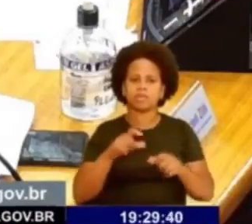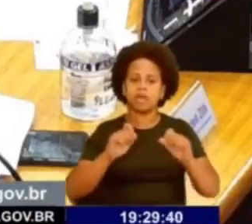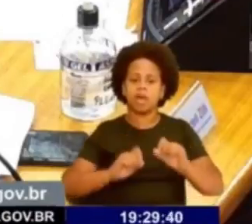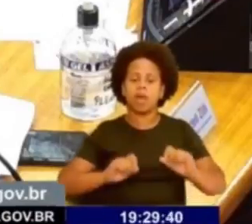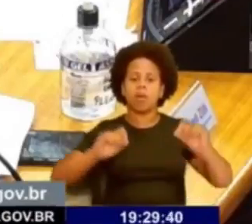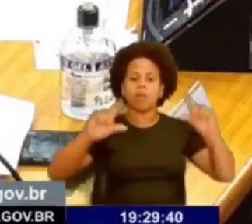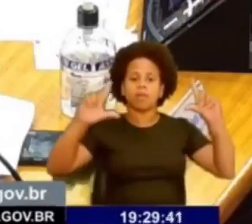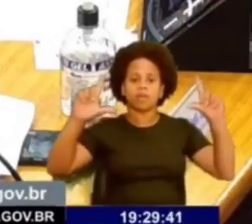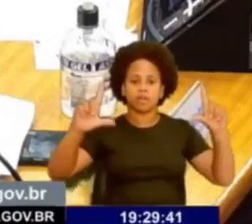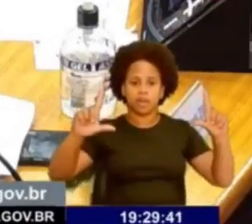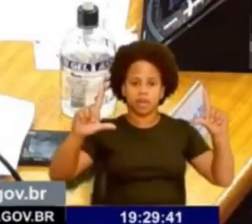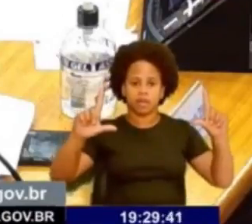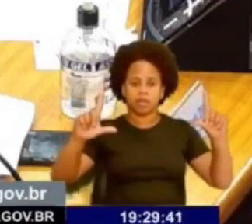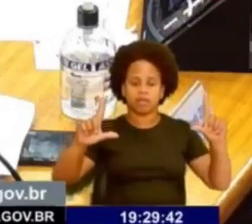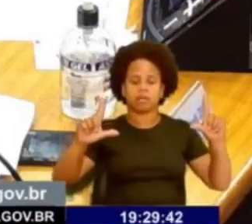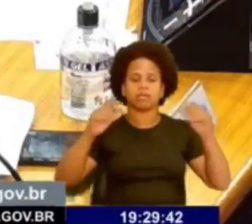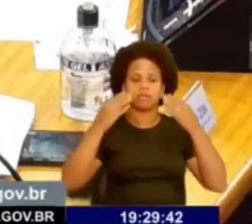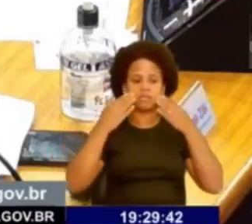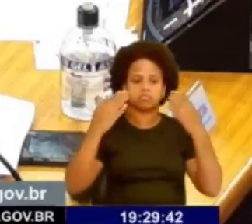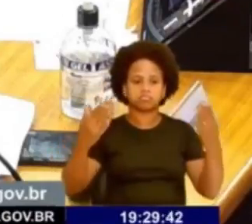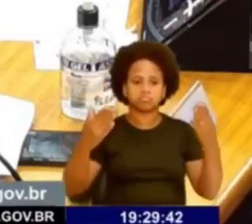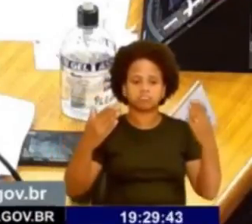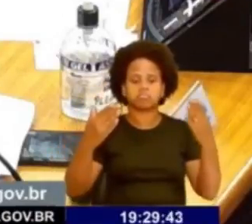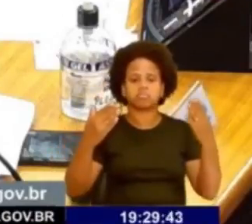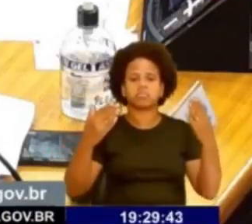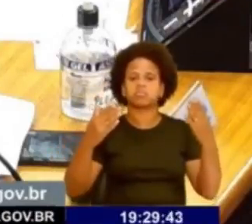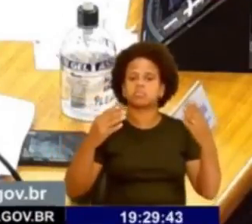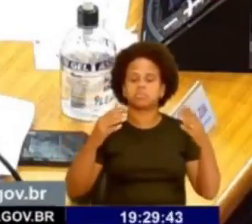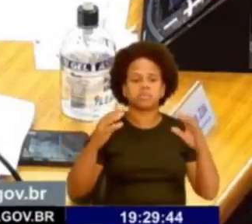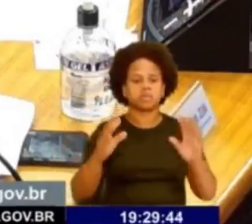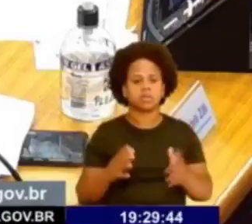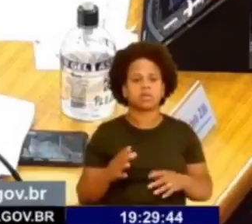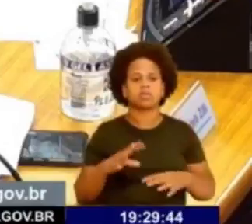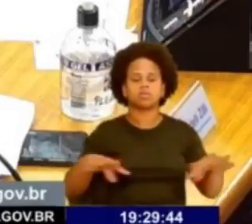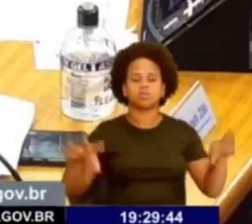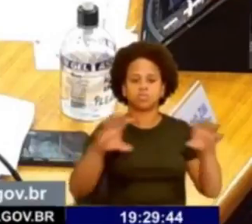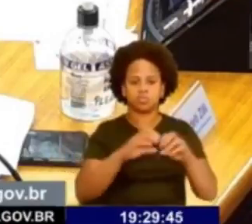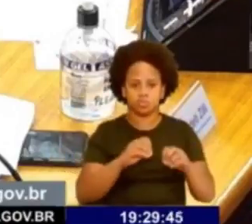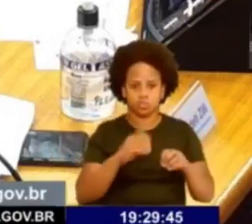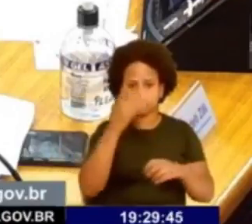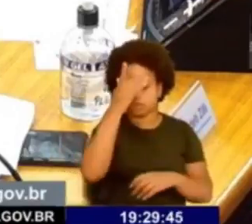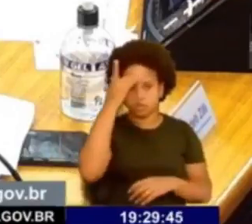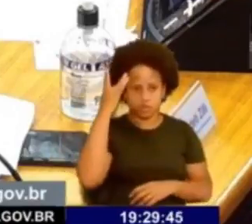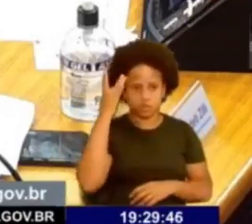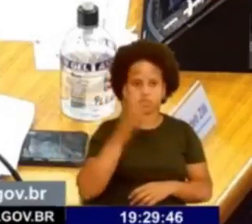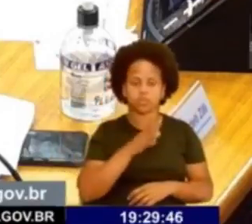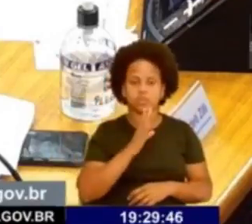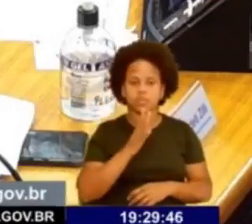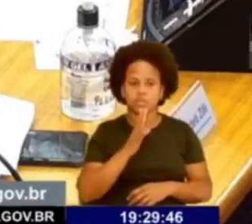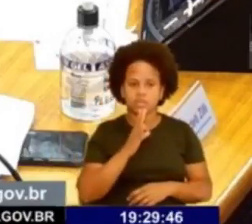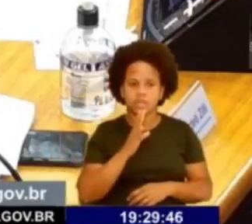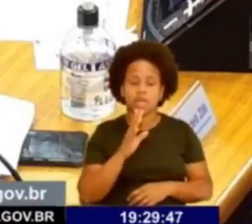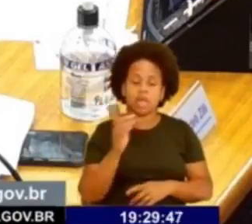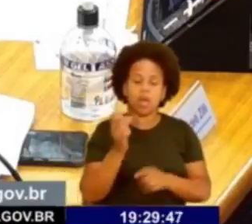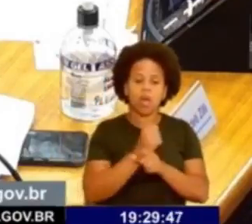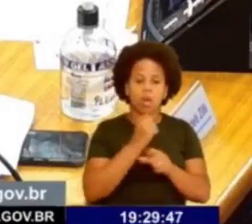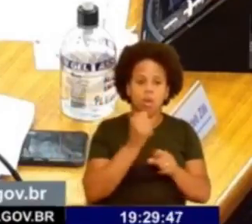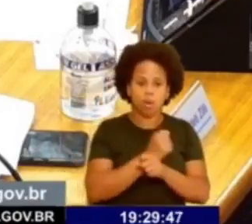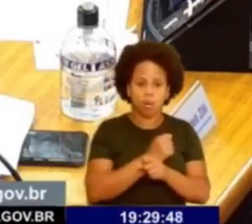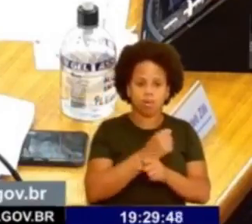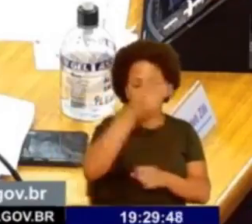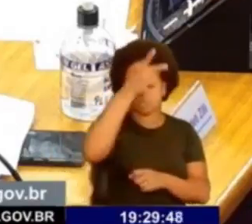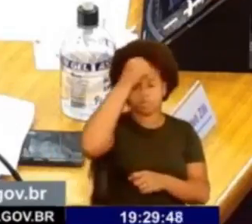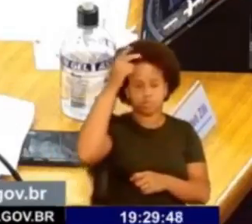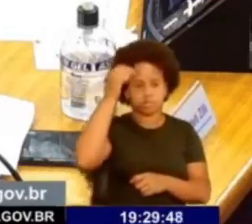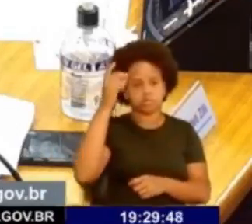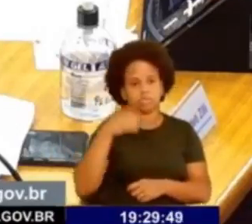obras públicas municipais que estão atrasadas ou paradas. É demanda esta que a